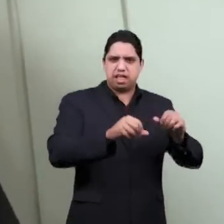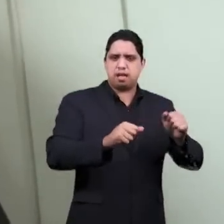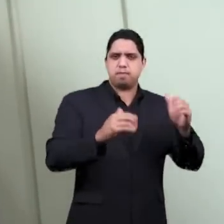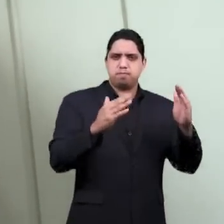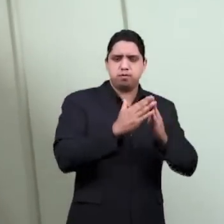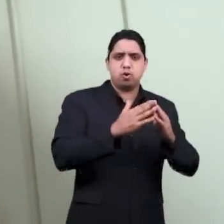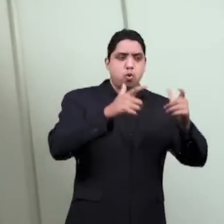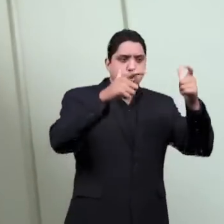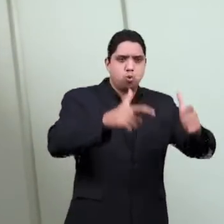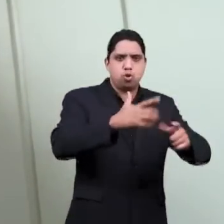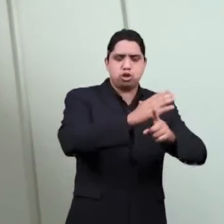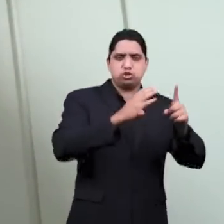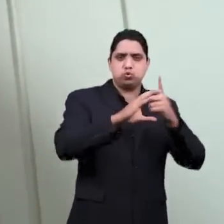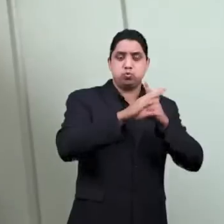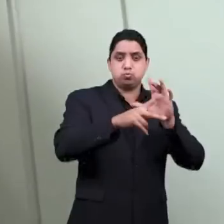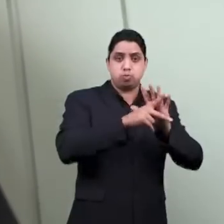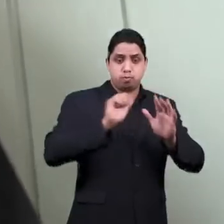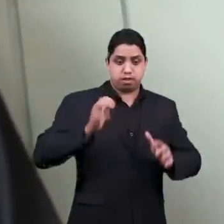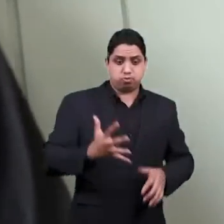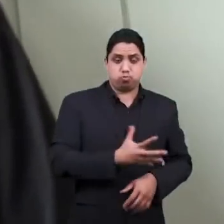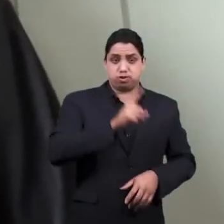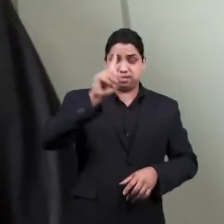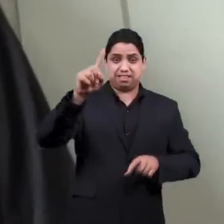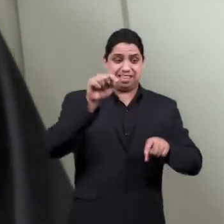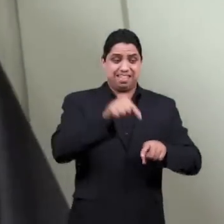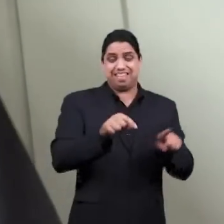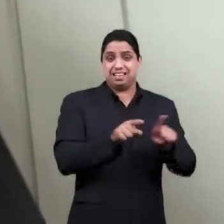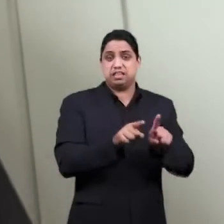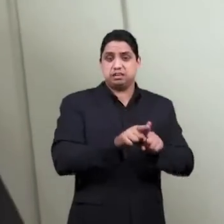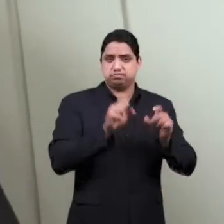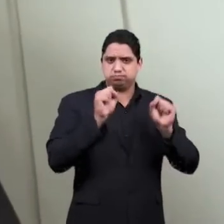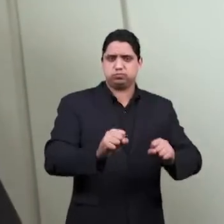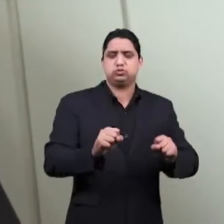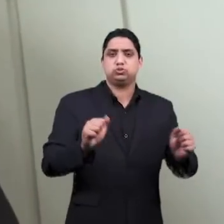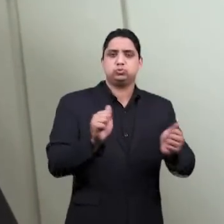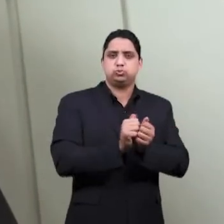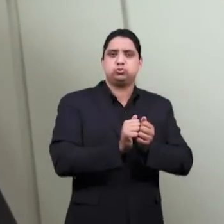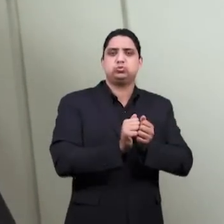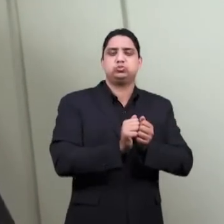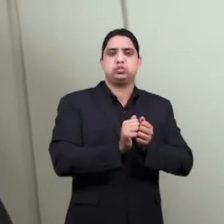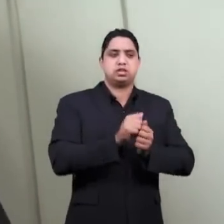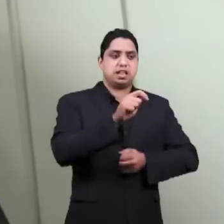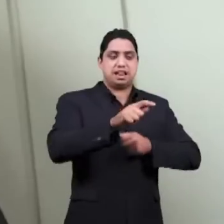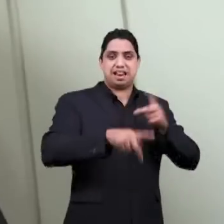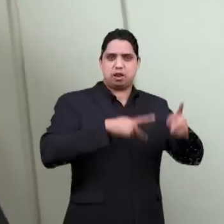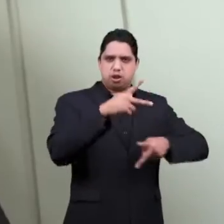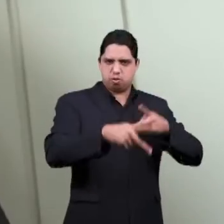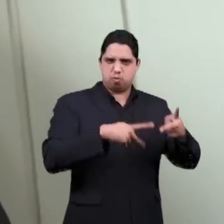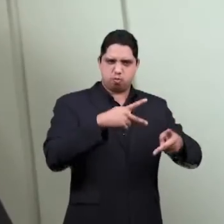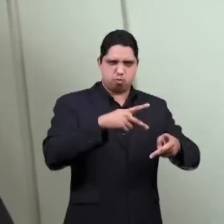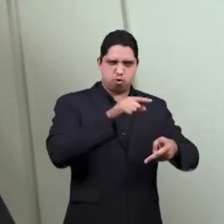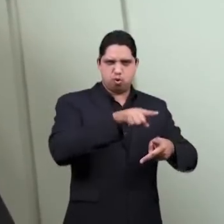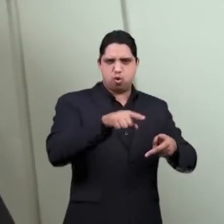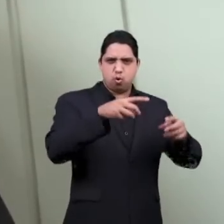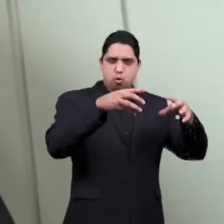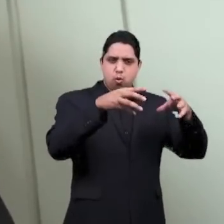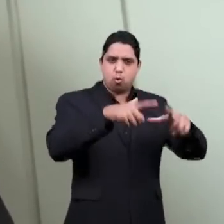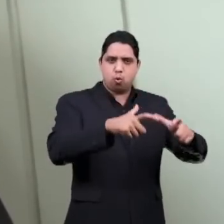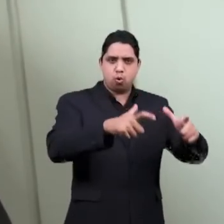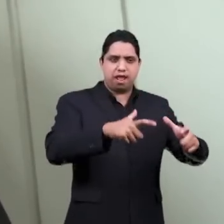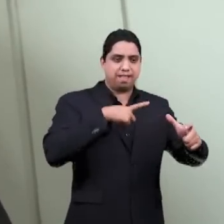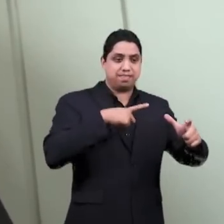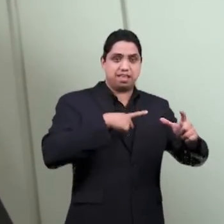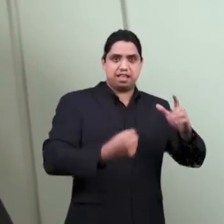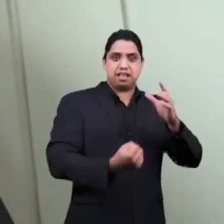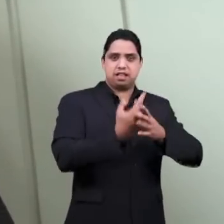eles terem um lugar de culto para adorar a Deus e eles poderem ali também, naquela terra, ter ali o templo e